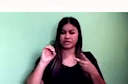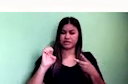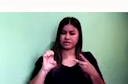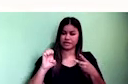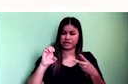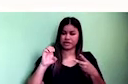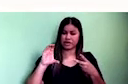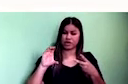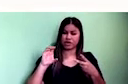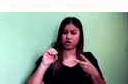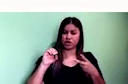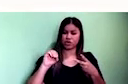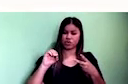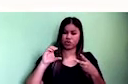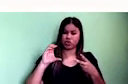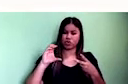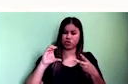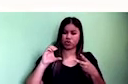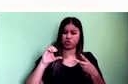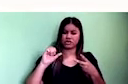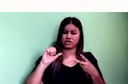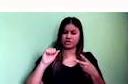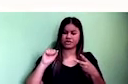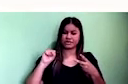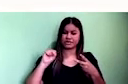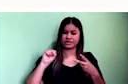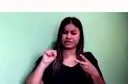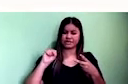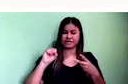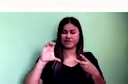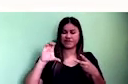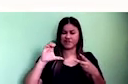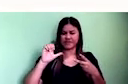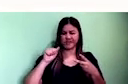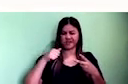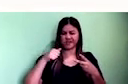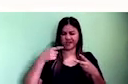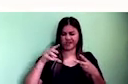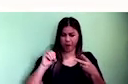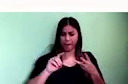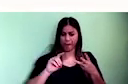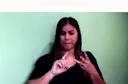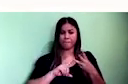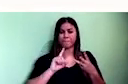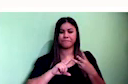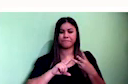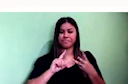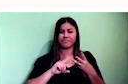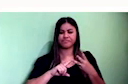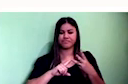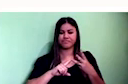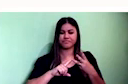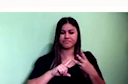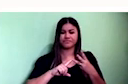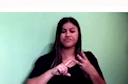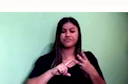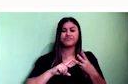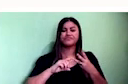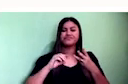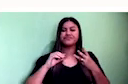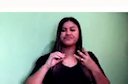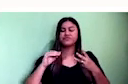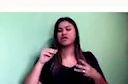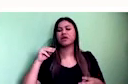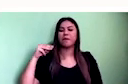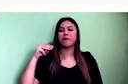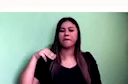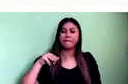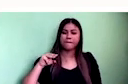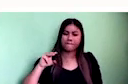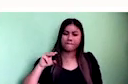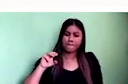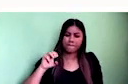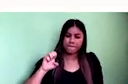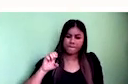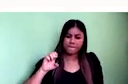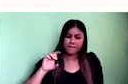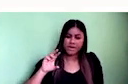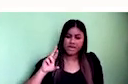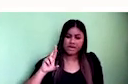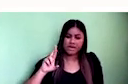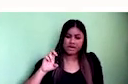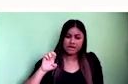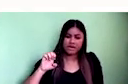Não, existe um porquê de ter essas 3 formas, né? Você usa de acordo com o tipo de parte do vegetal que você